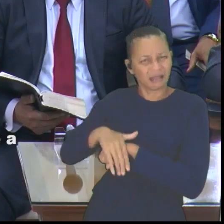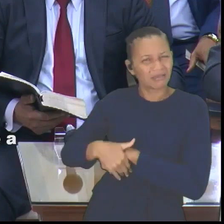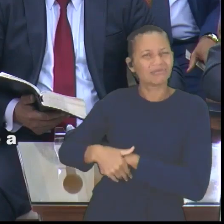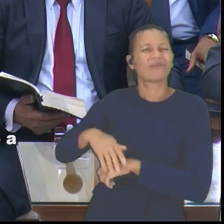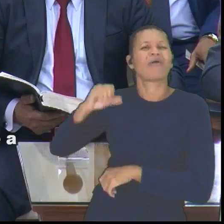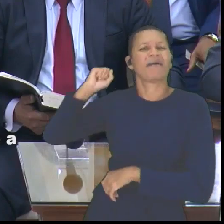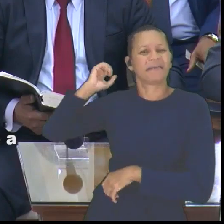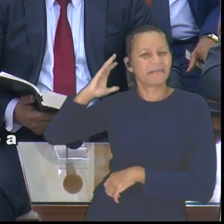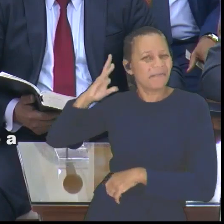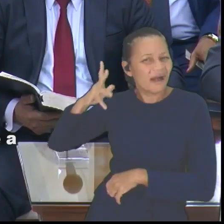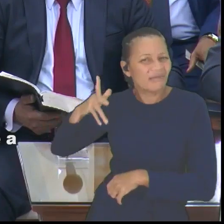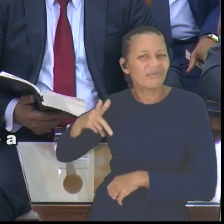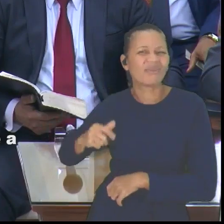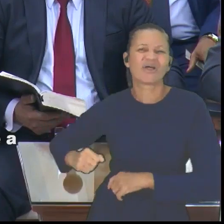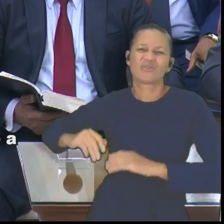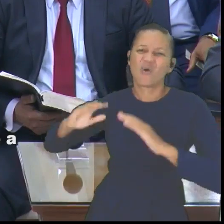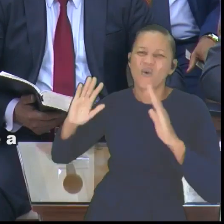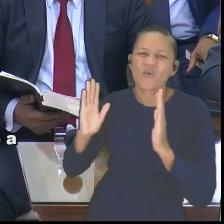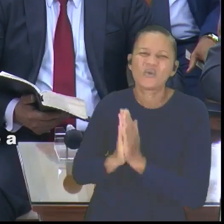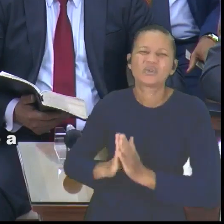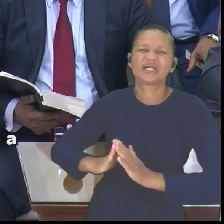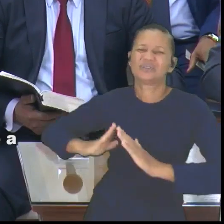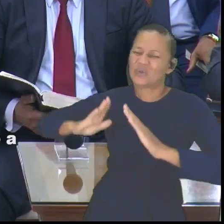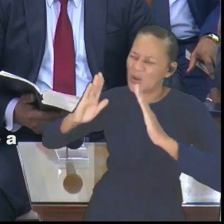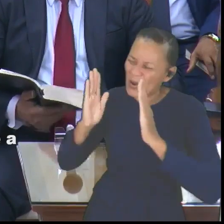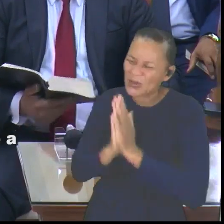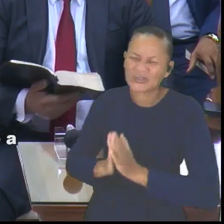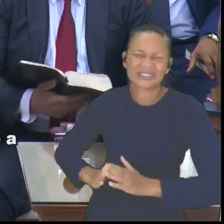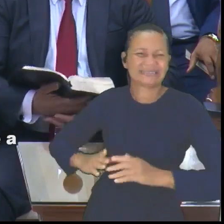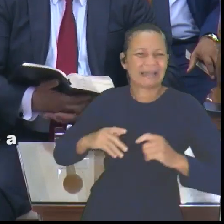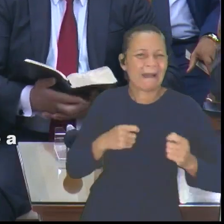tarde, era à noite, a igreja